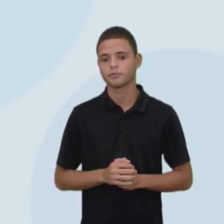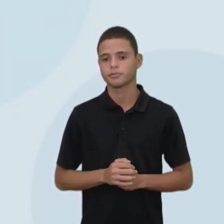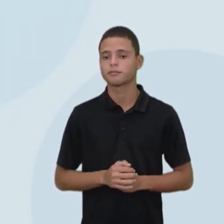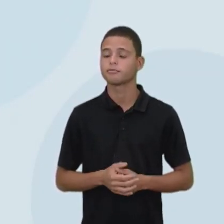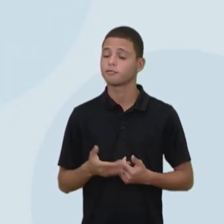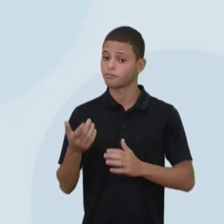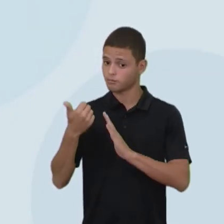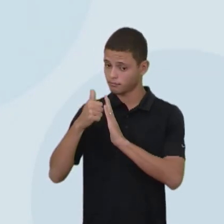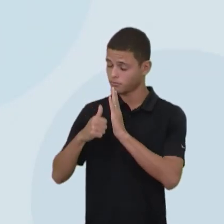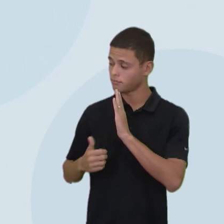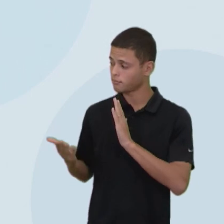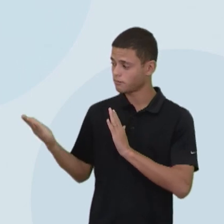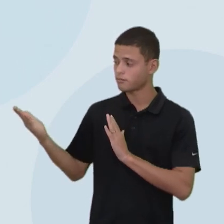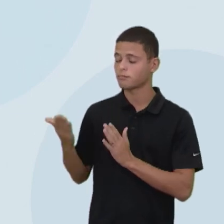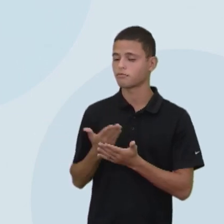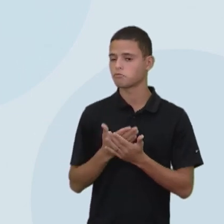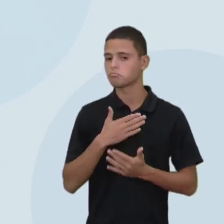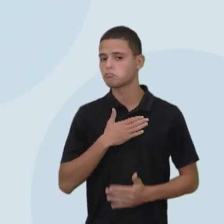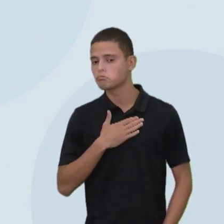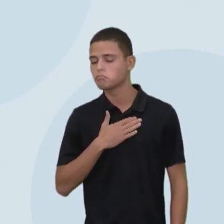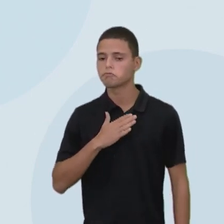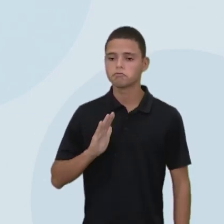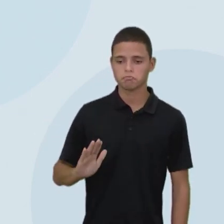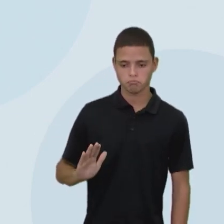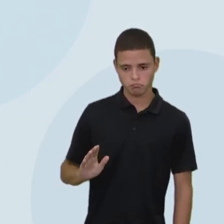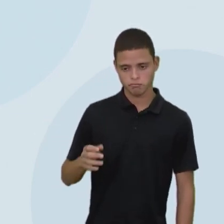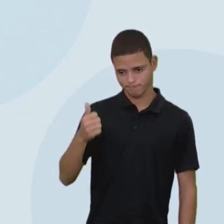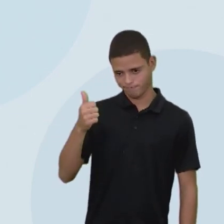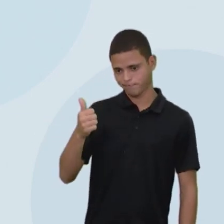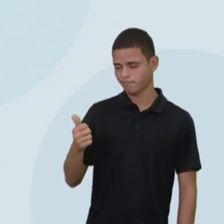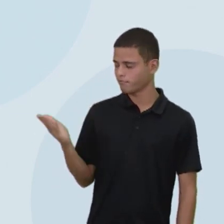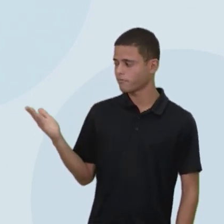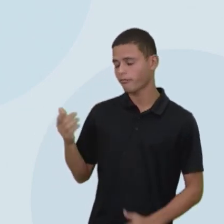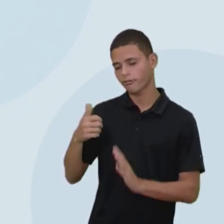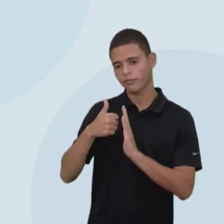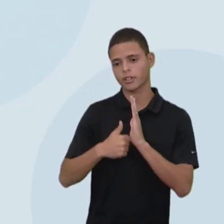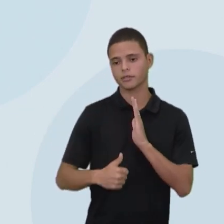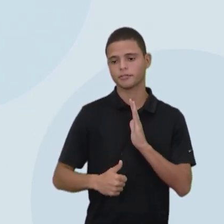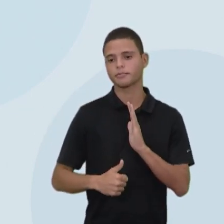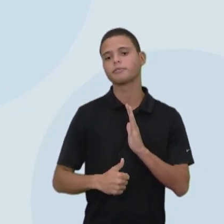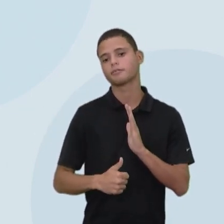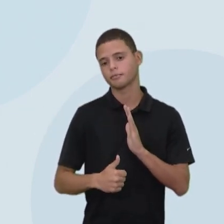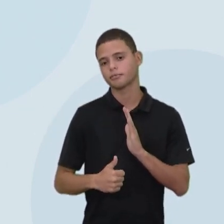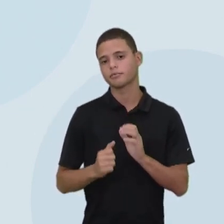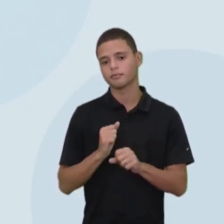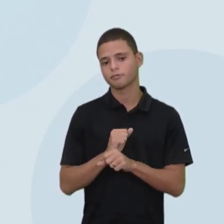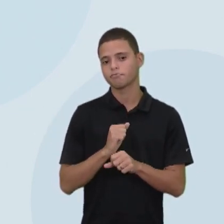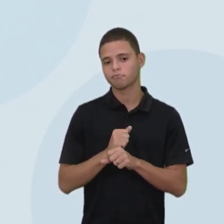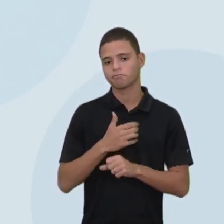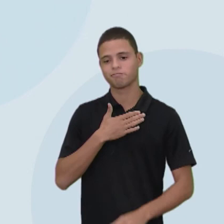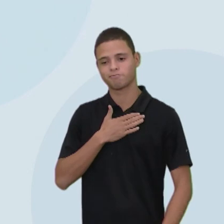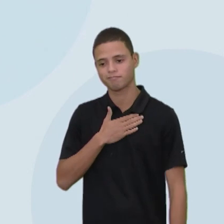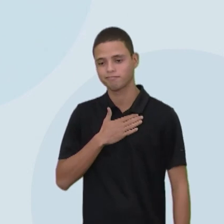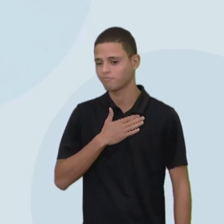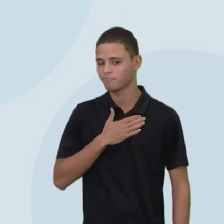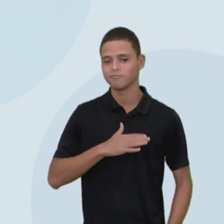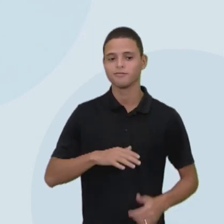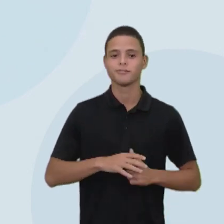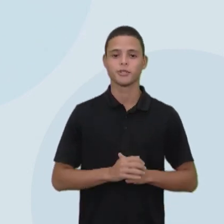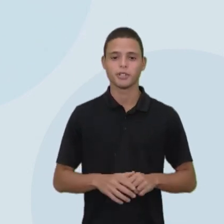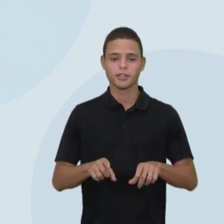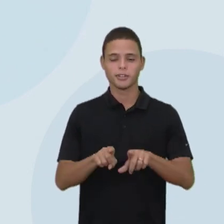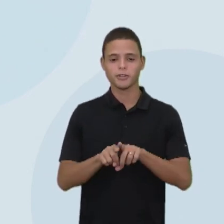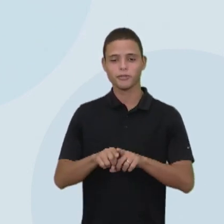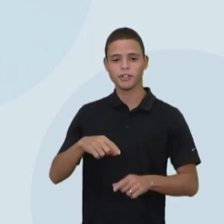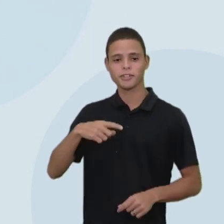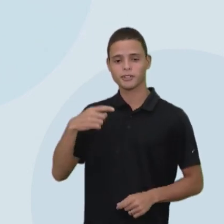aula, está aparecendo para vocês. Espero que vocês tenham gostado, então, da nossa aula de hoje, que é super